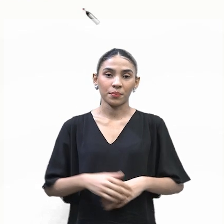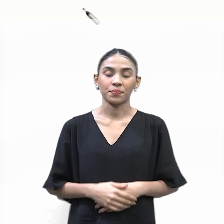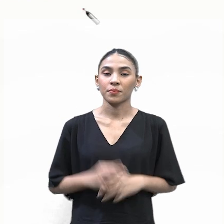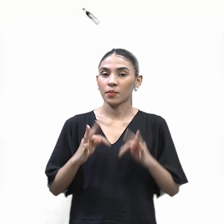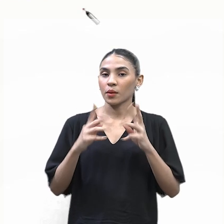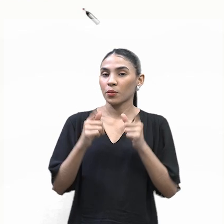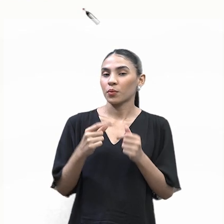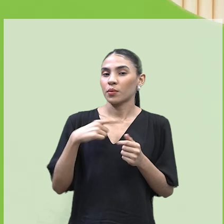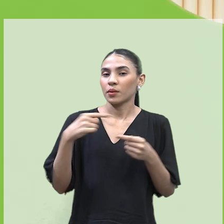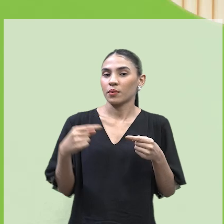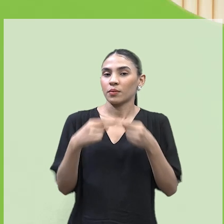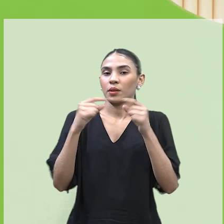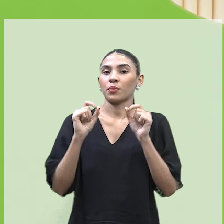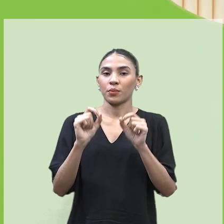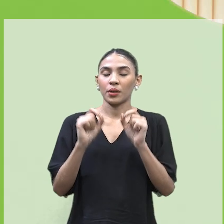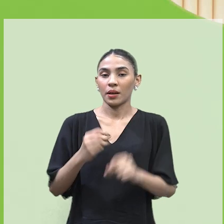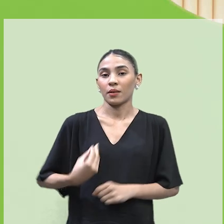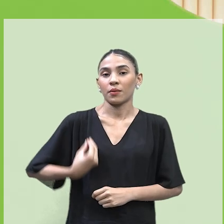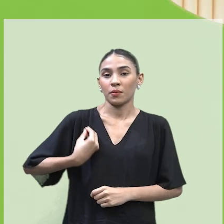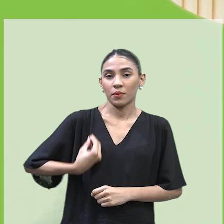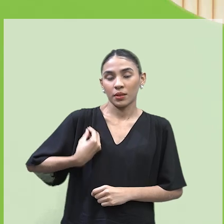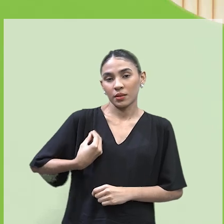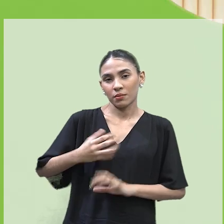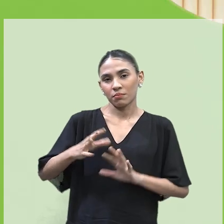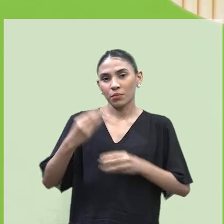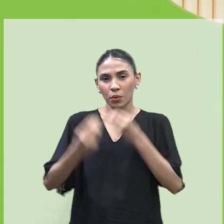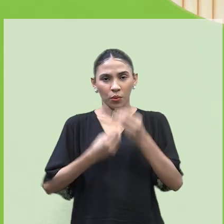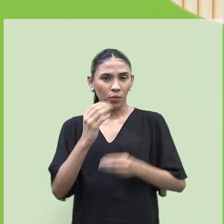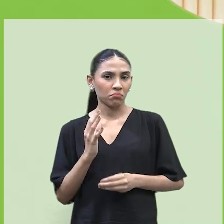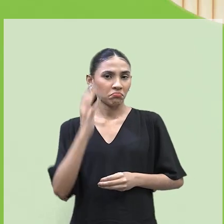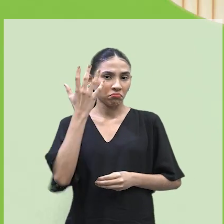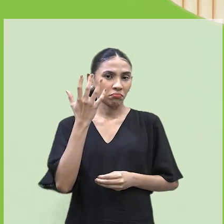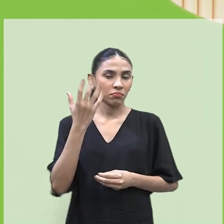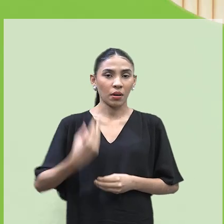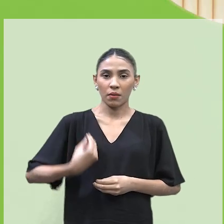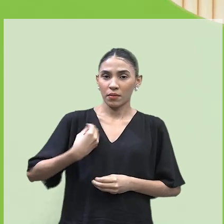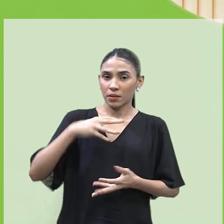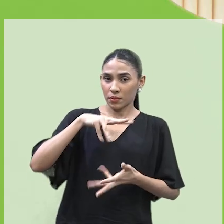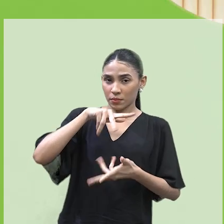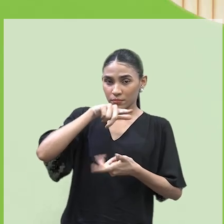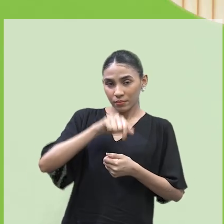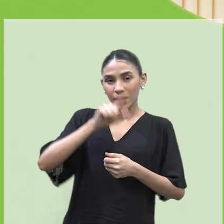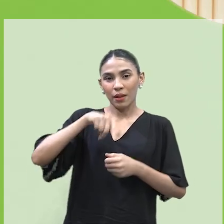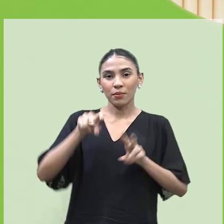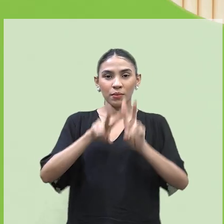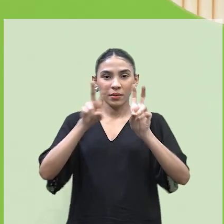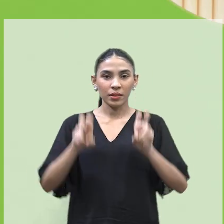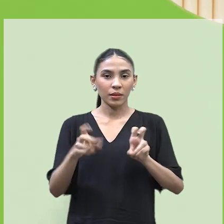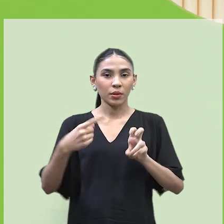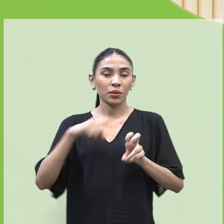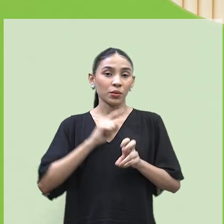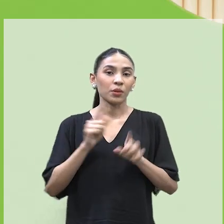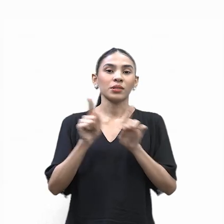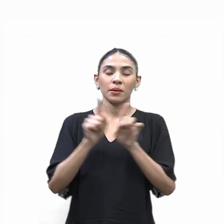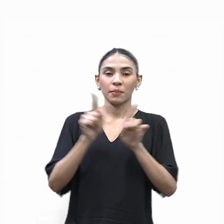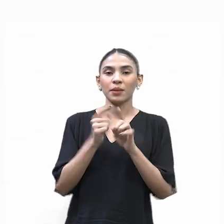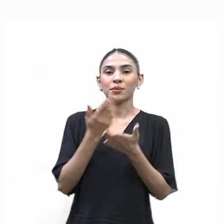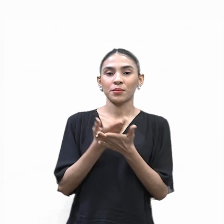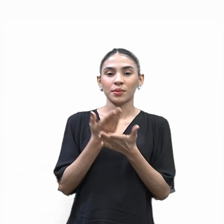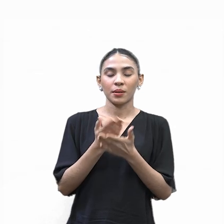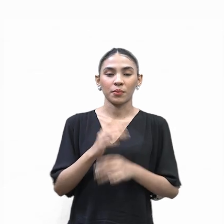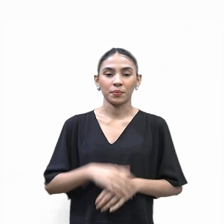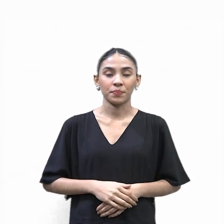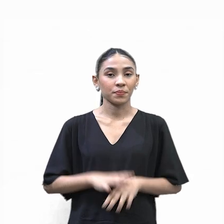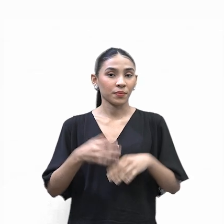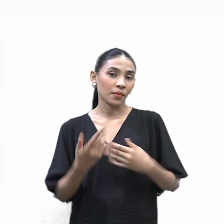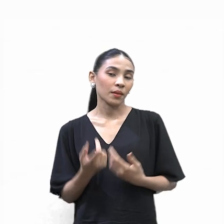tudo isso tem a ver com vida. Como teria surgido a vida do nosso planeta, né? Foi um dos assuntos que nós tratamos nessa unidade. Então,